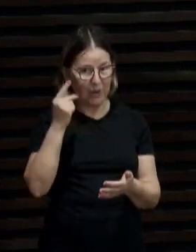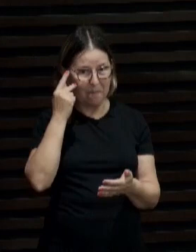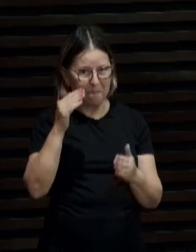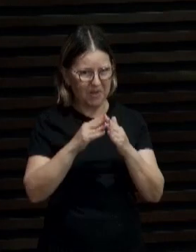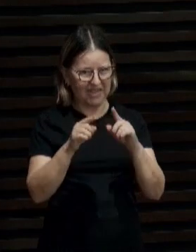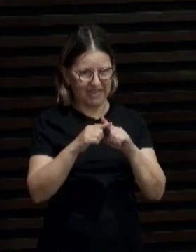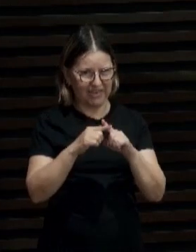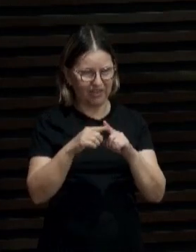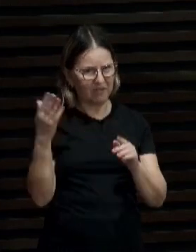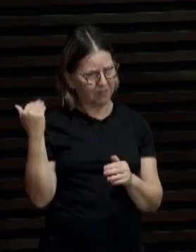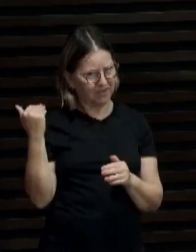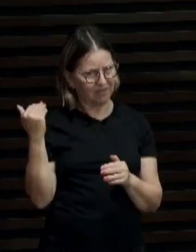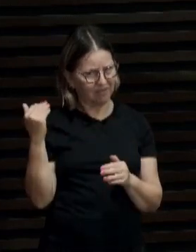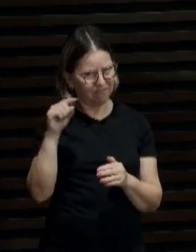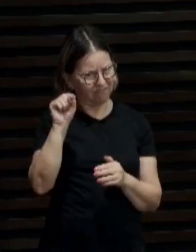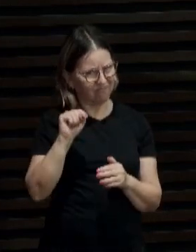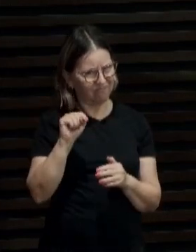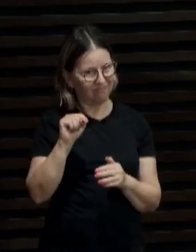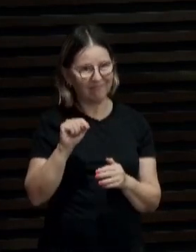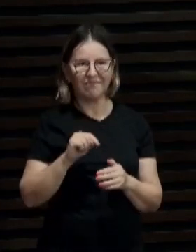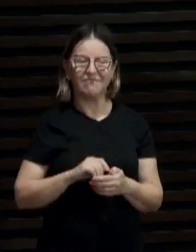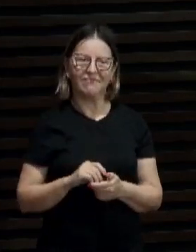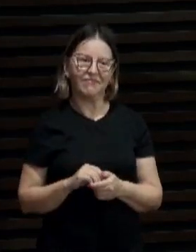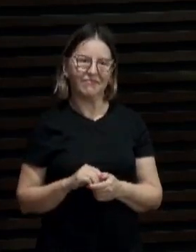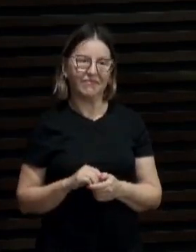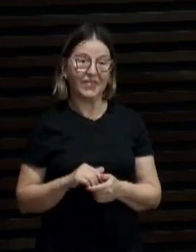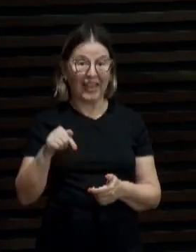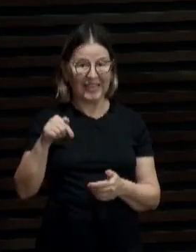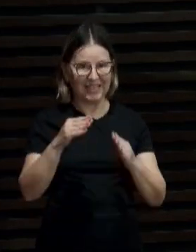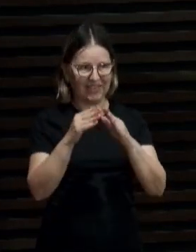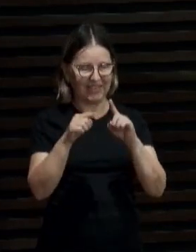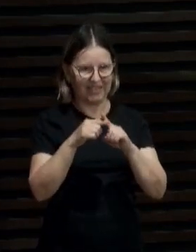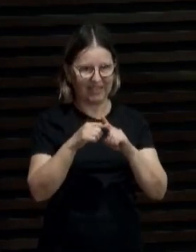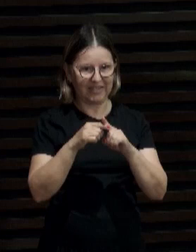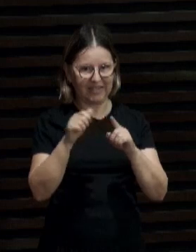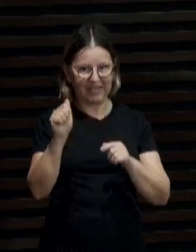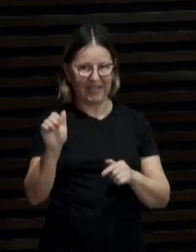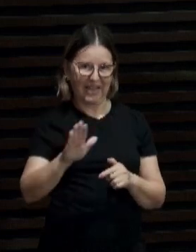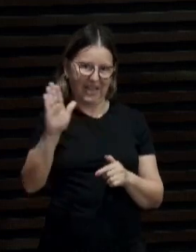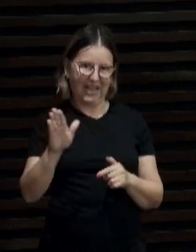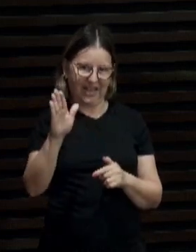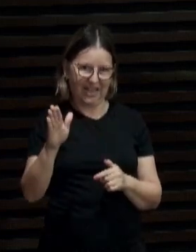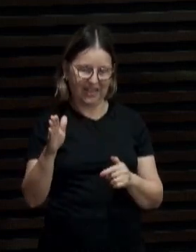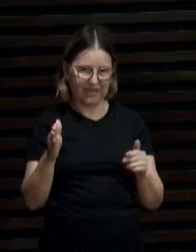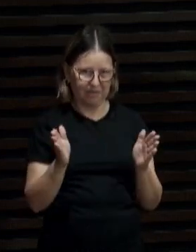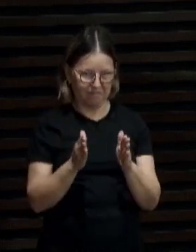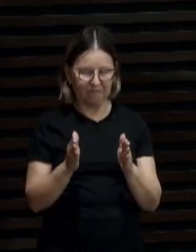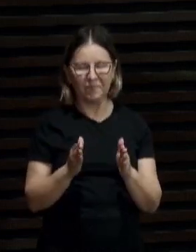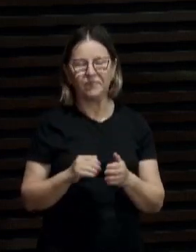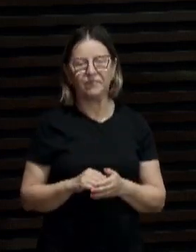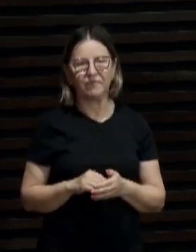daquela época? Será? As 7 igrejas da Ásia Menor, a quem o livro do Apocalipse ele